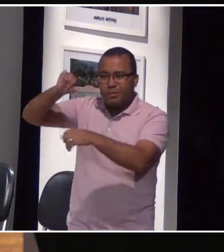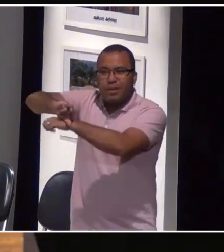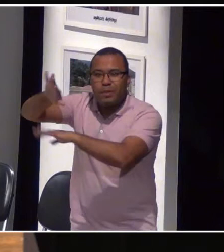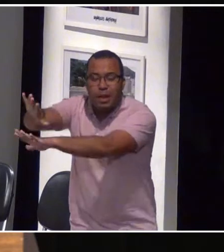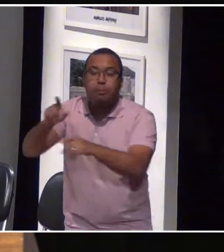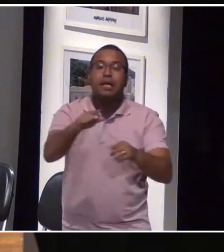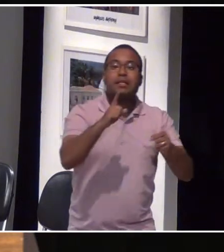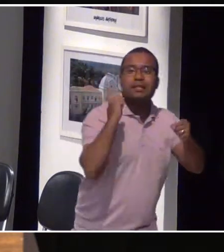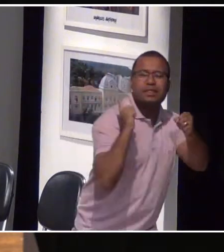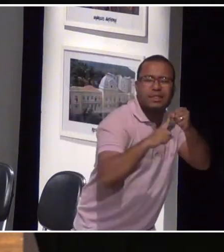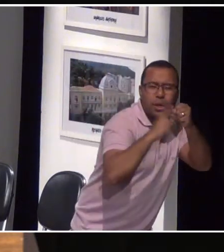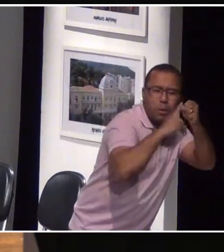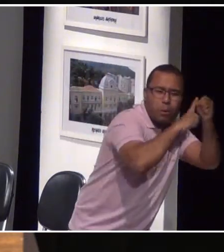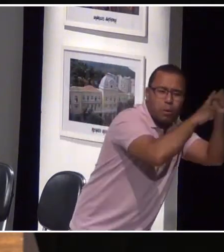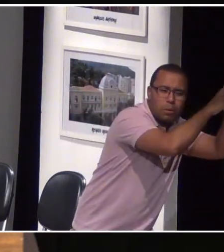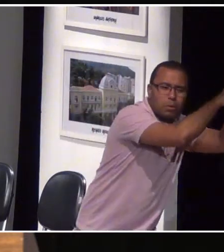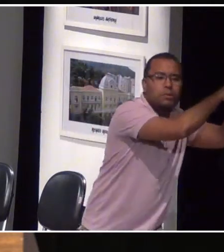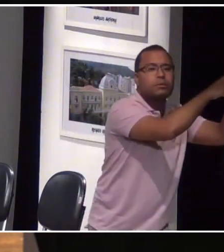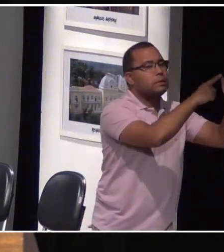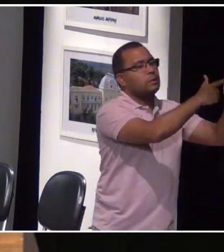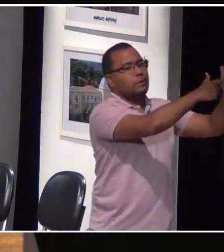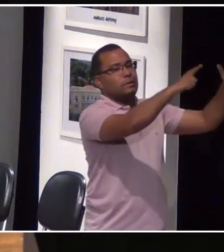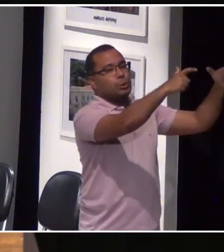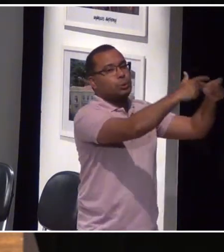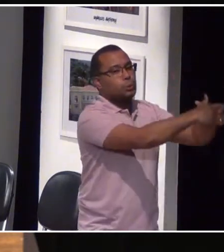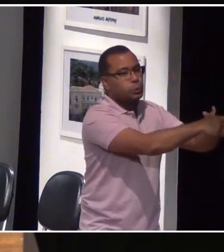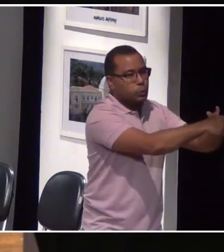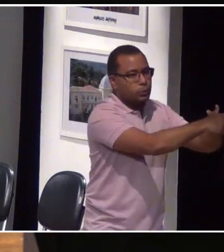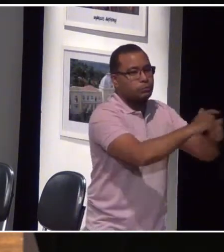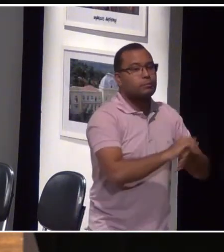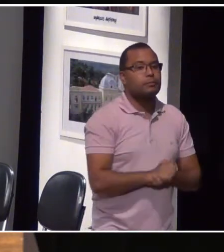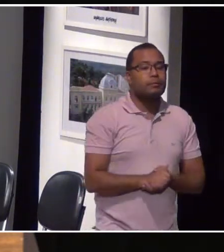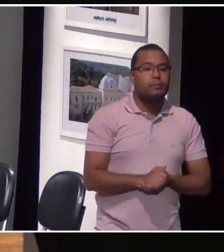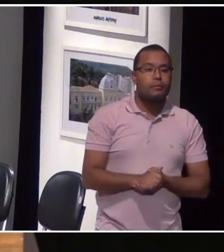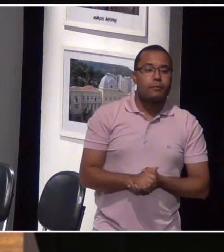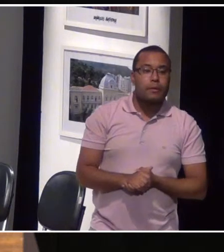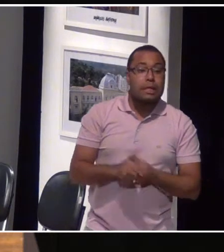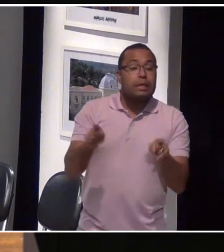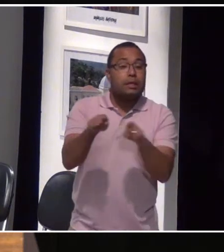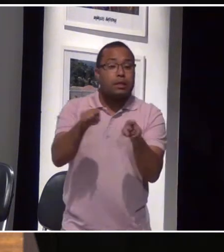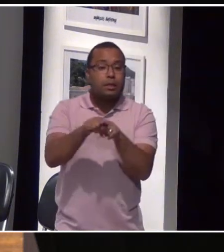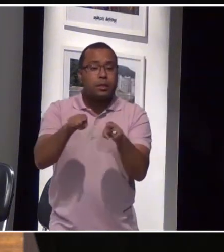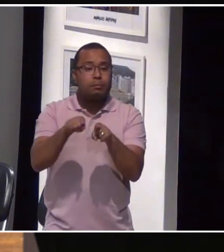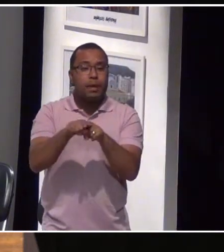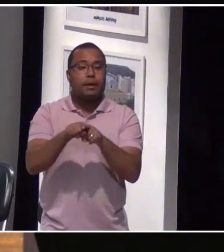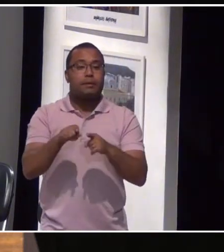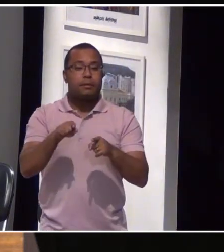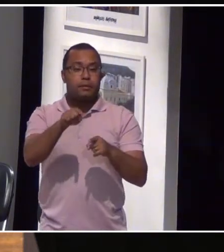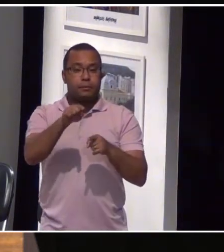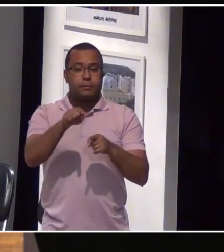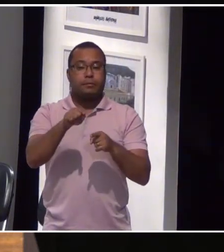encontramos em cidades do interior, mais, claro. Né? Sem contar o quanto não tem